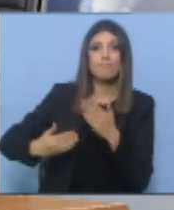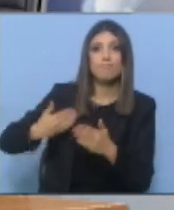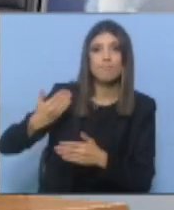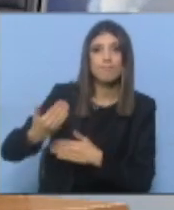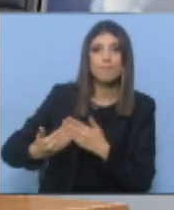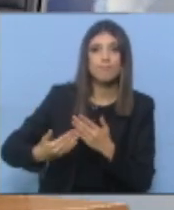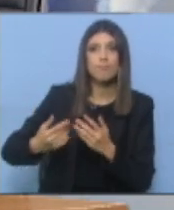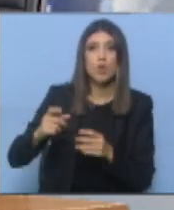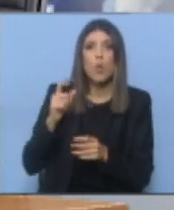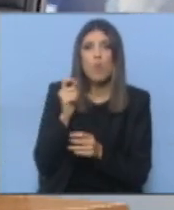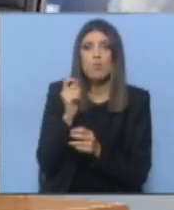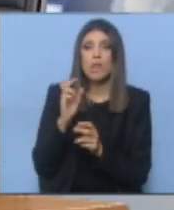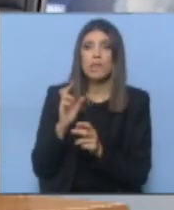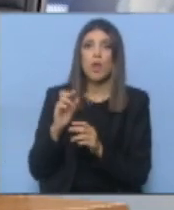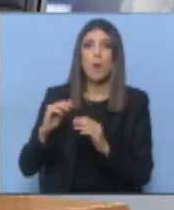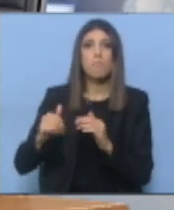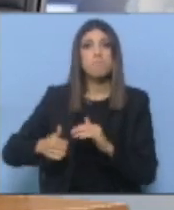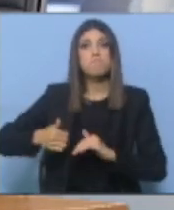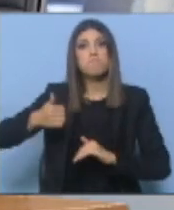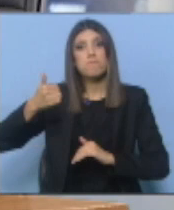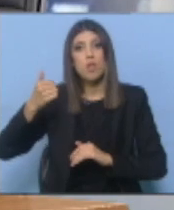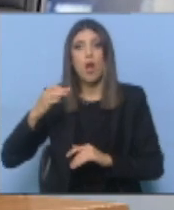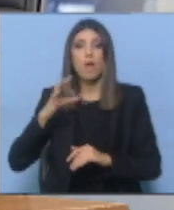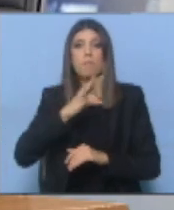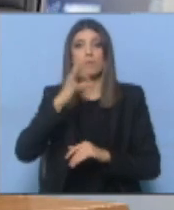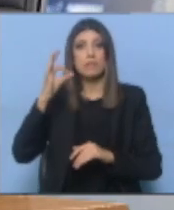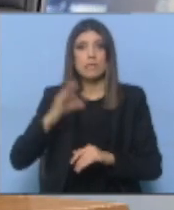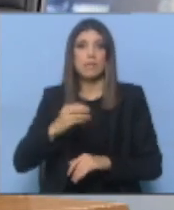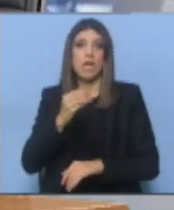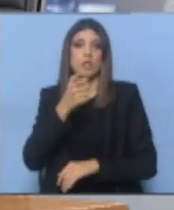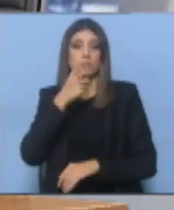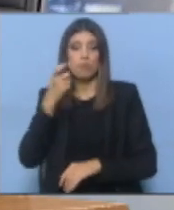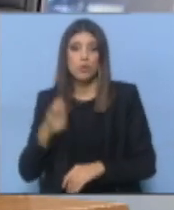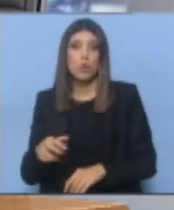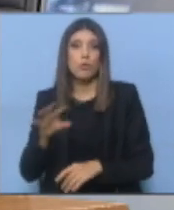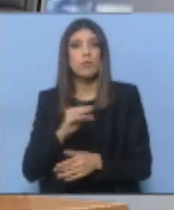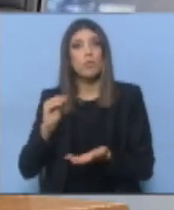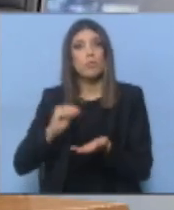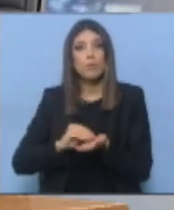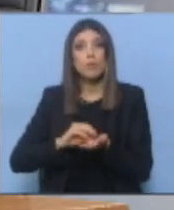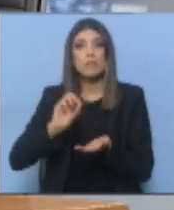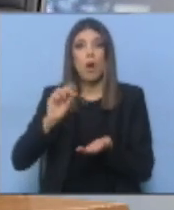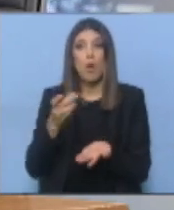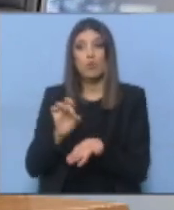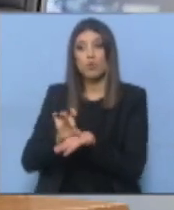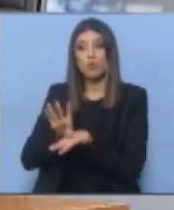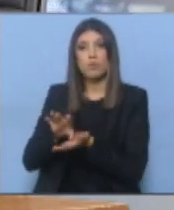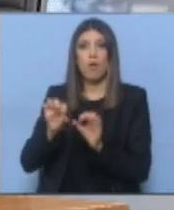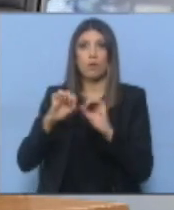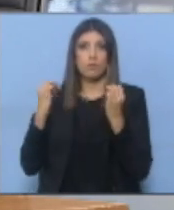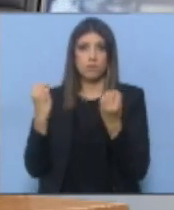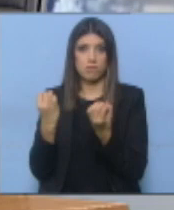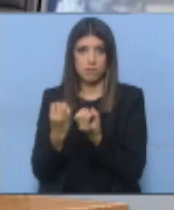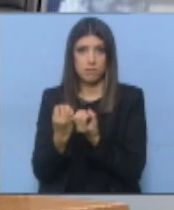tem vindo a melhorar quer a percentagem de pessoas em situação de pobreza, de exclusão,